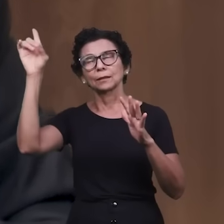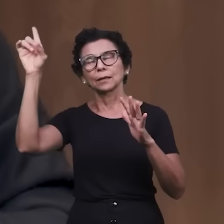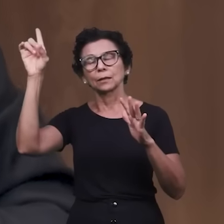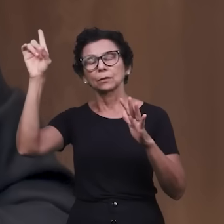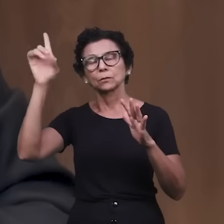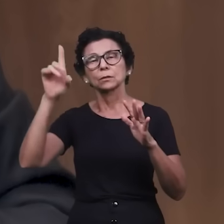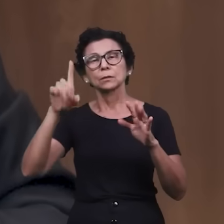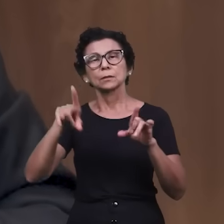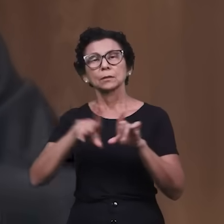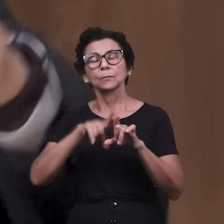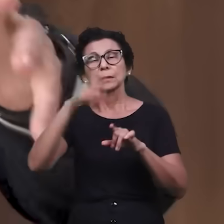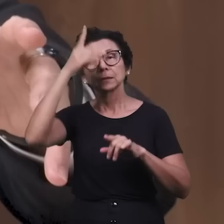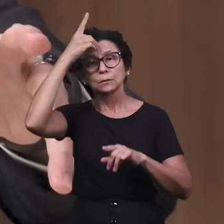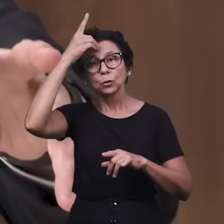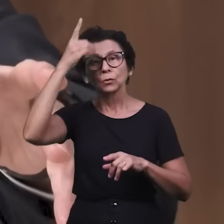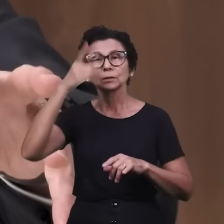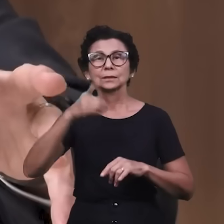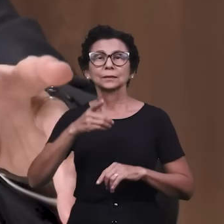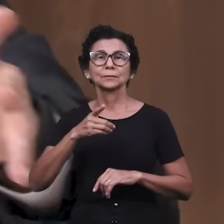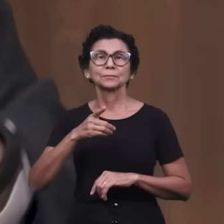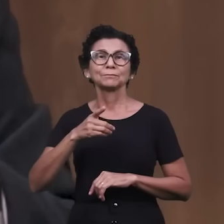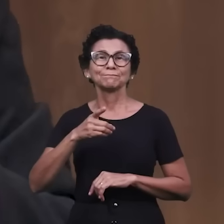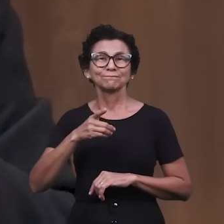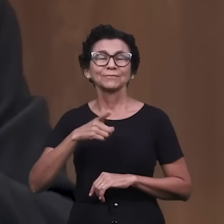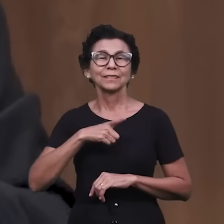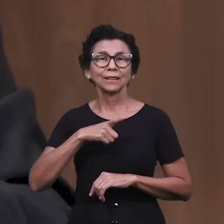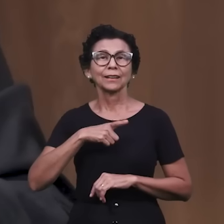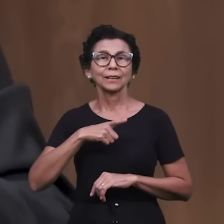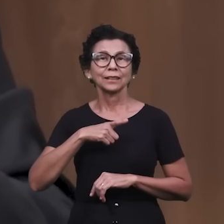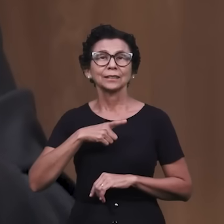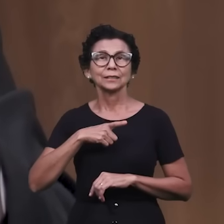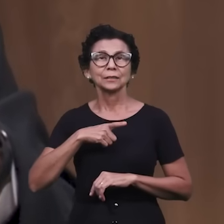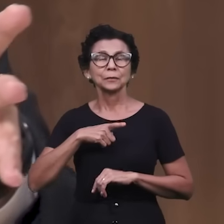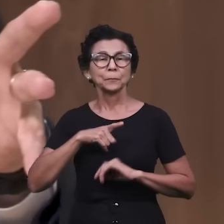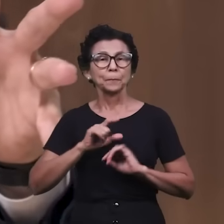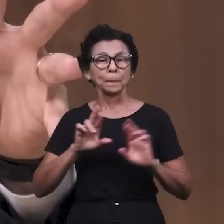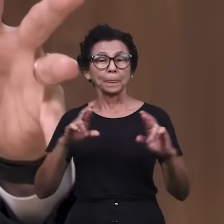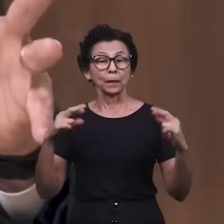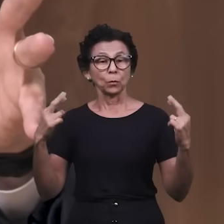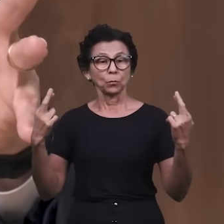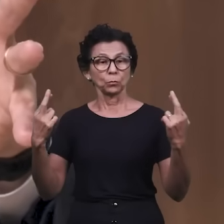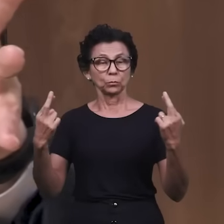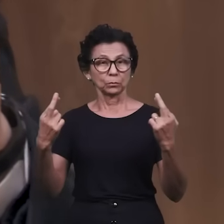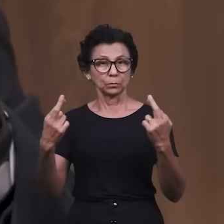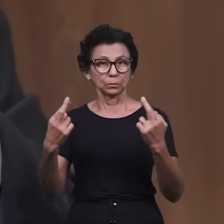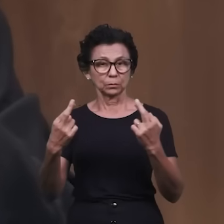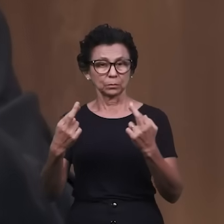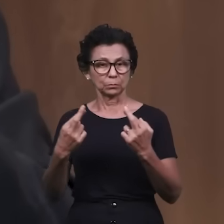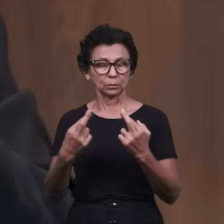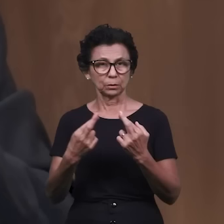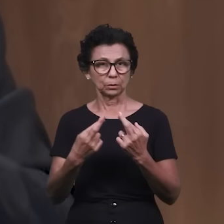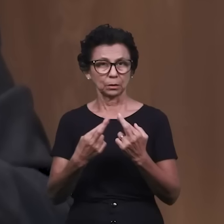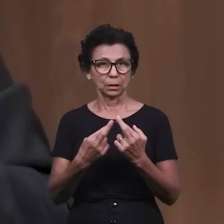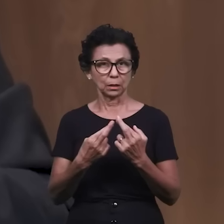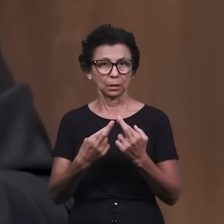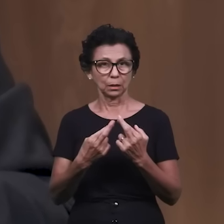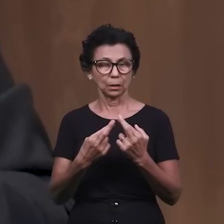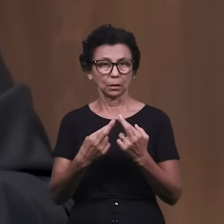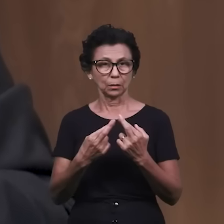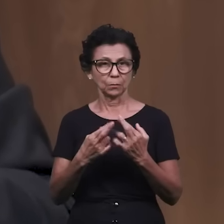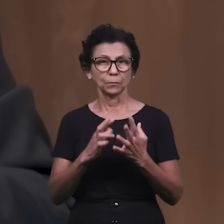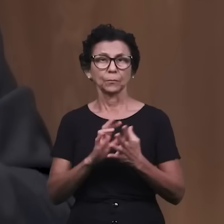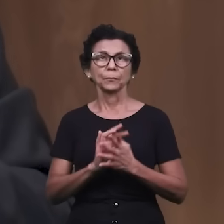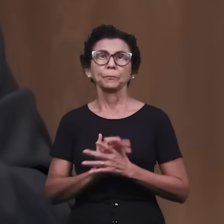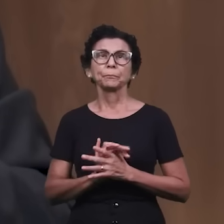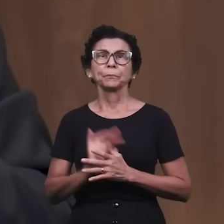dá dons naquele momento inicial. Certo. E toda a reunião é